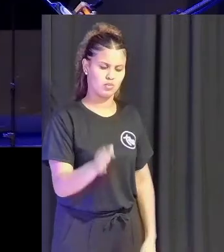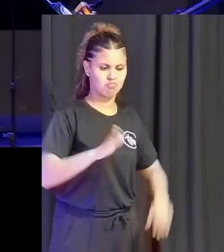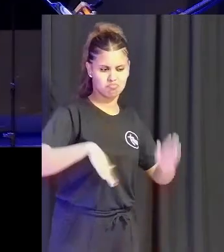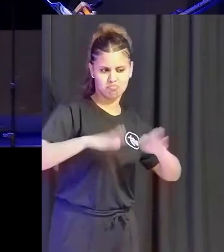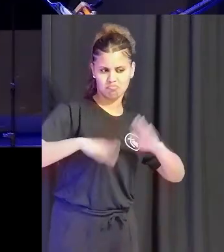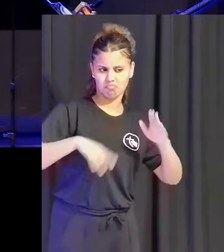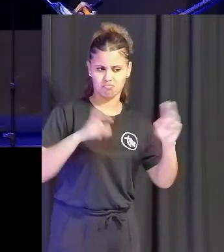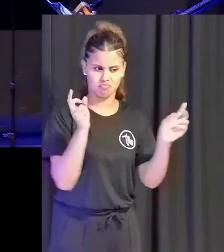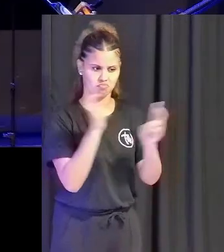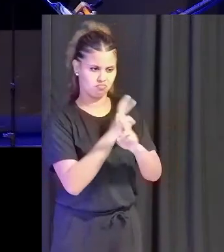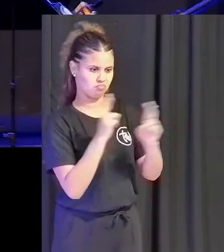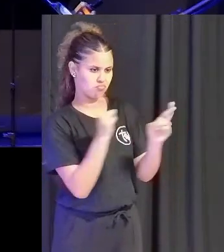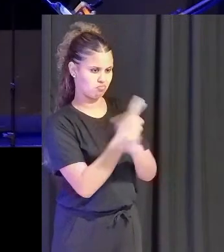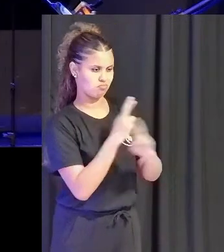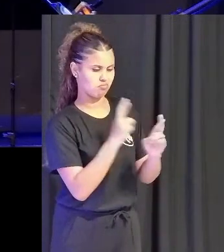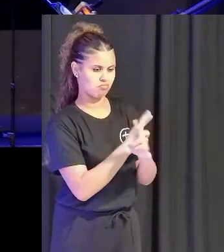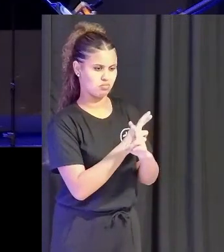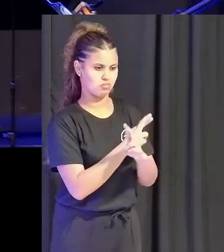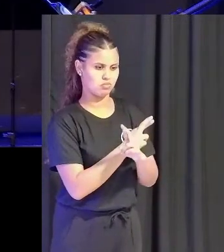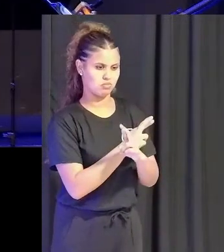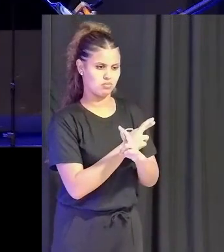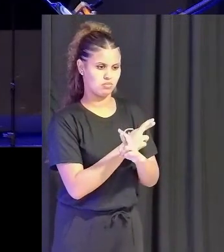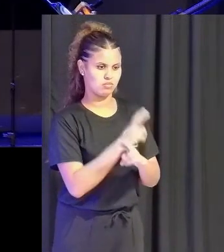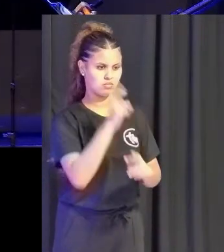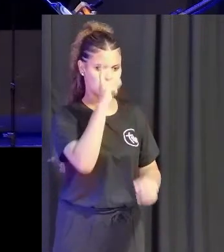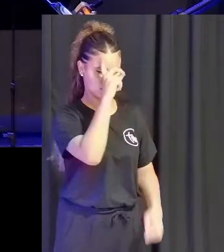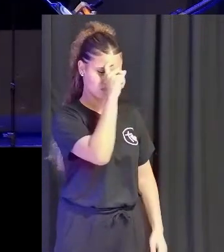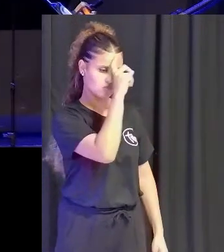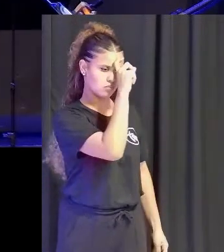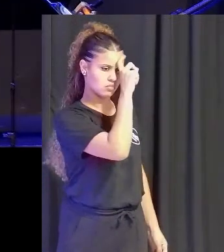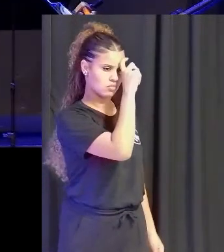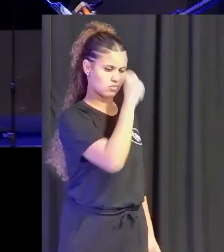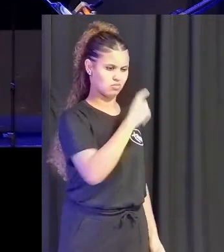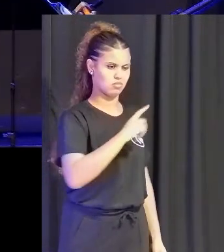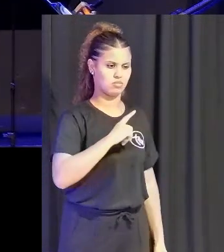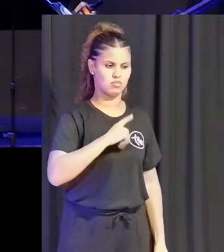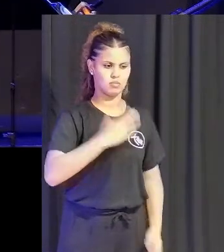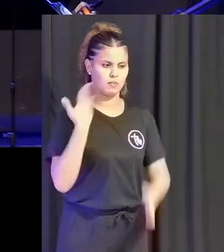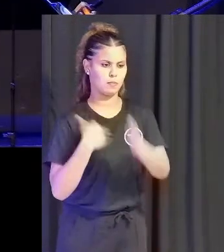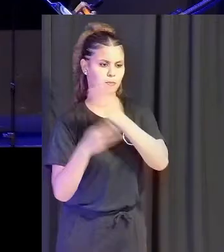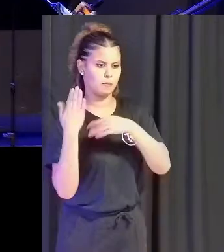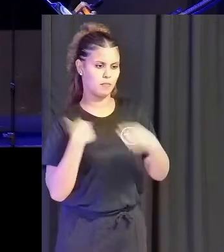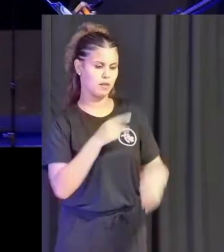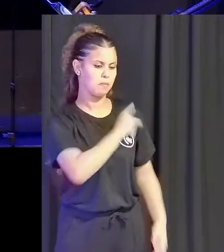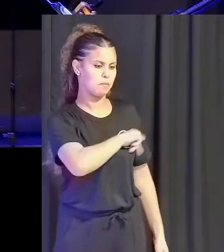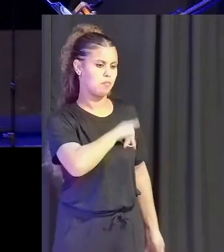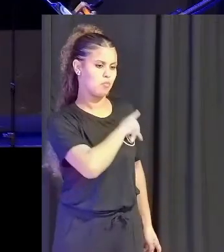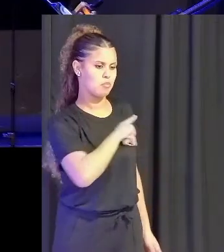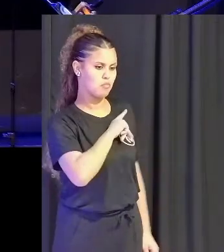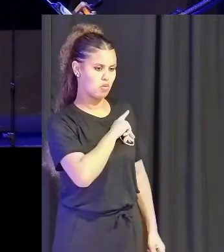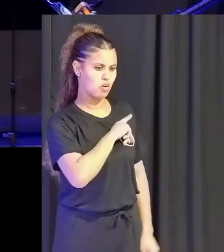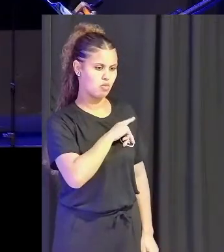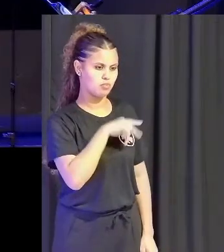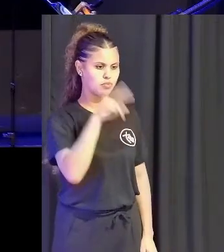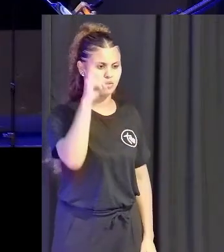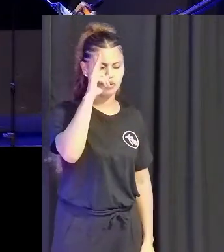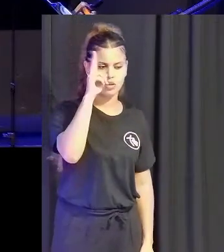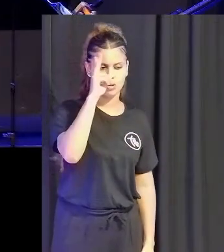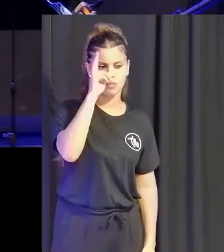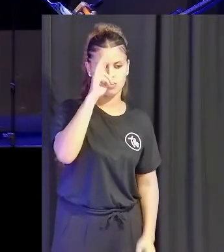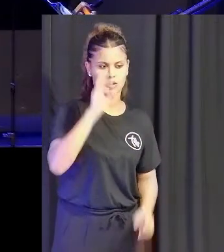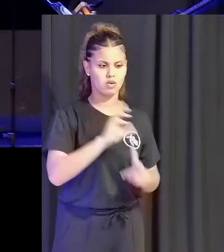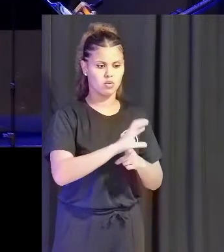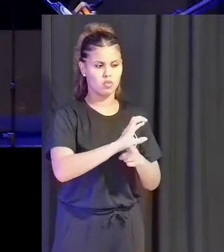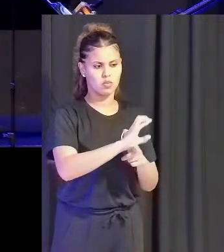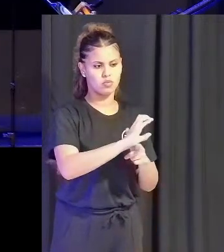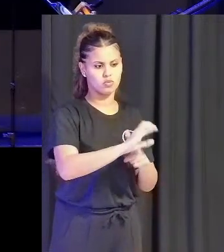Então é importante a gente lembrar de onde Deus nos tirou. Aqui Paulo vai lembrar o povo de Corinto, que